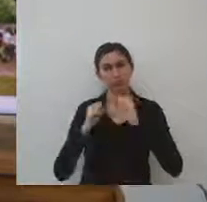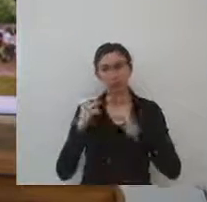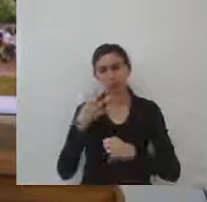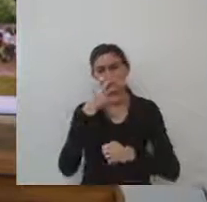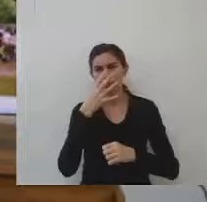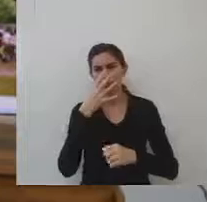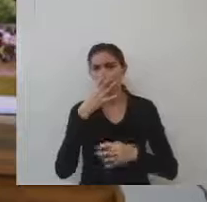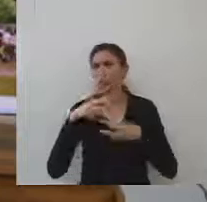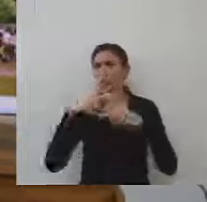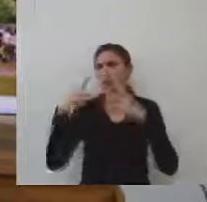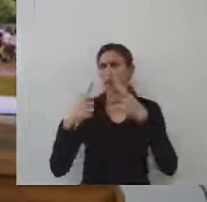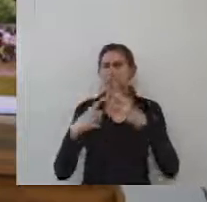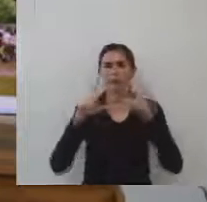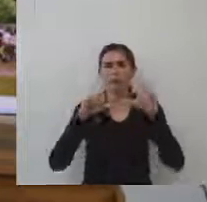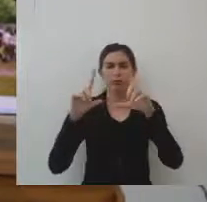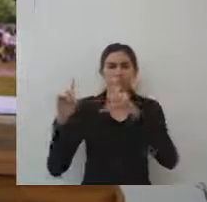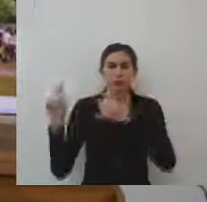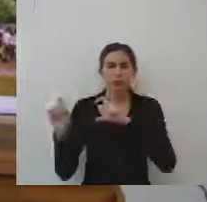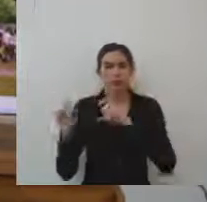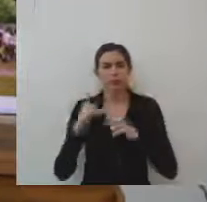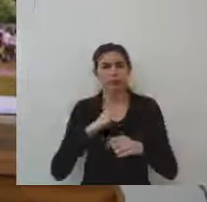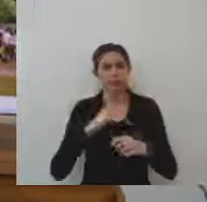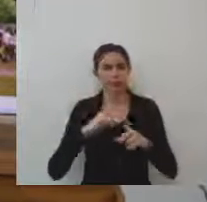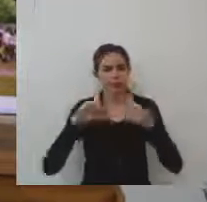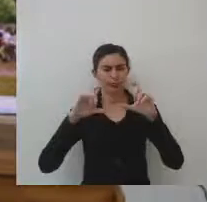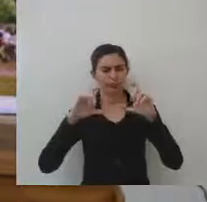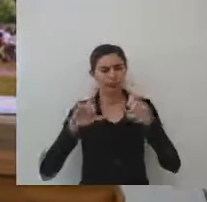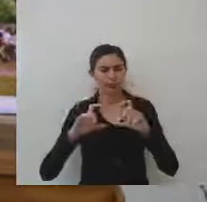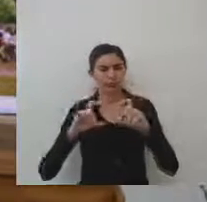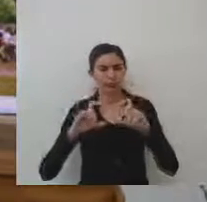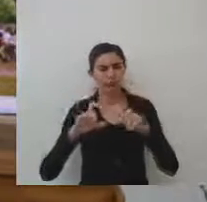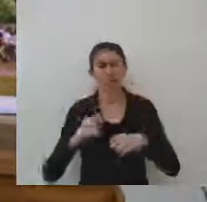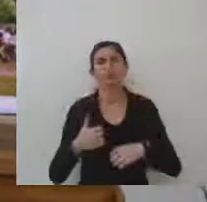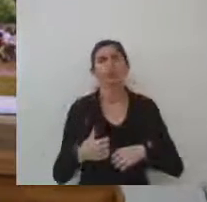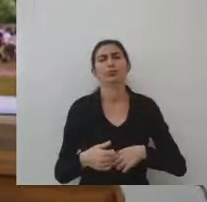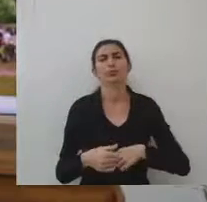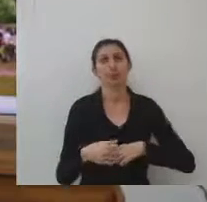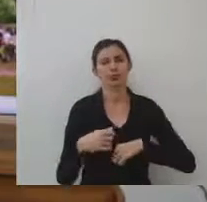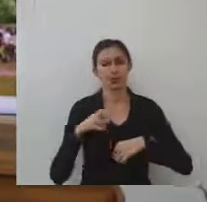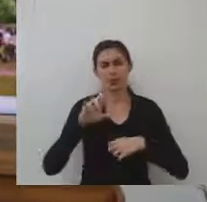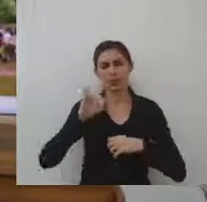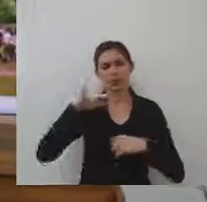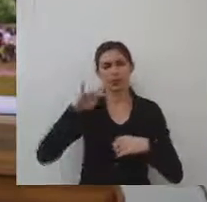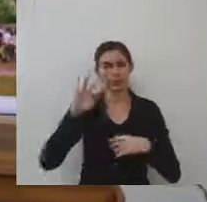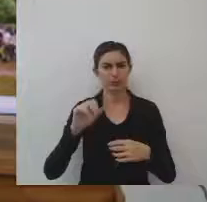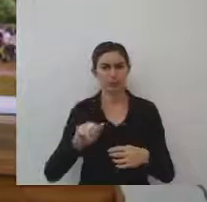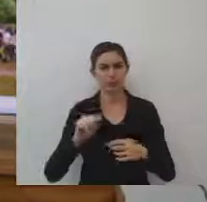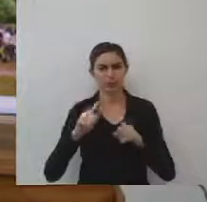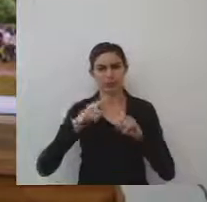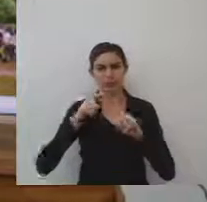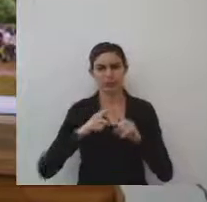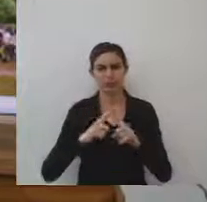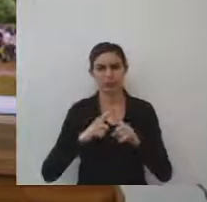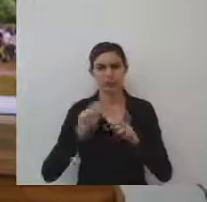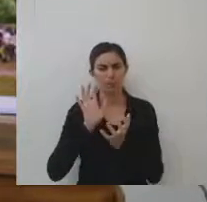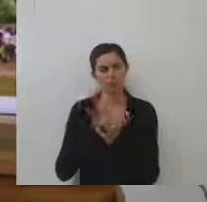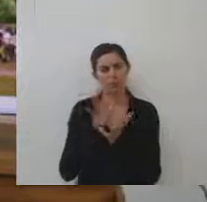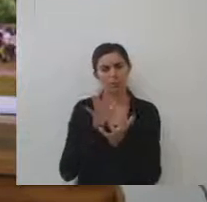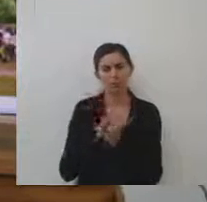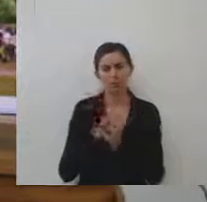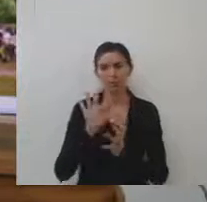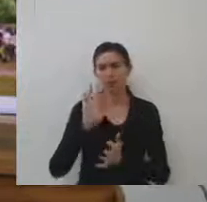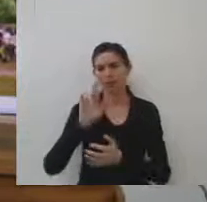observar nessas três fotos aqui, ó. A gente tem uma foto de um ritmo tipicamente pernambucano,